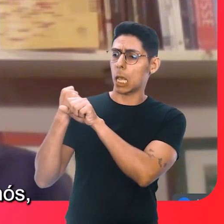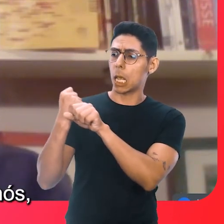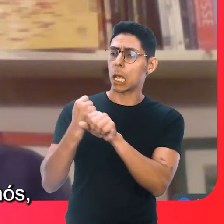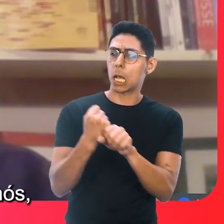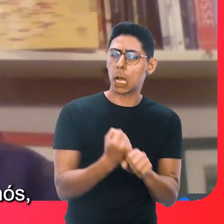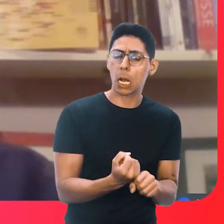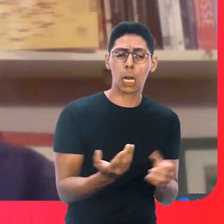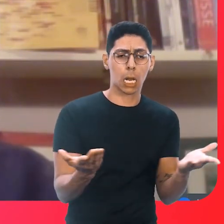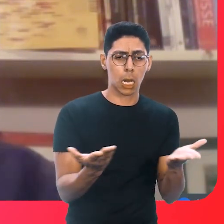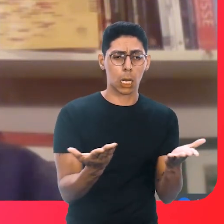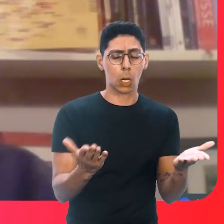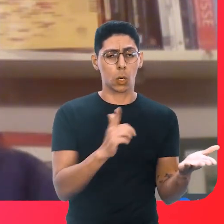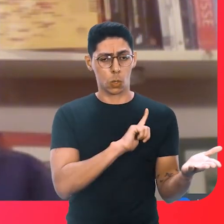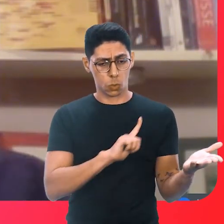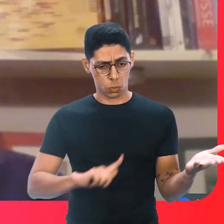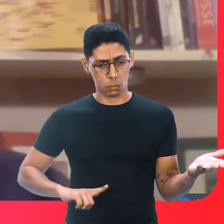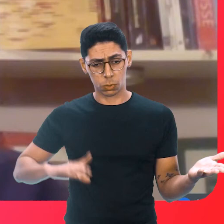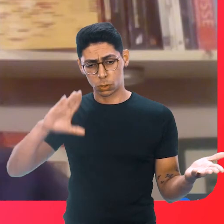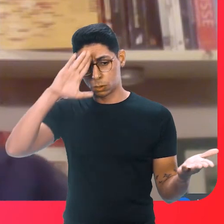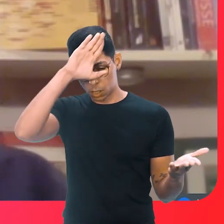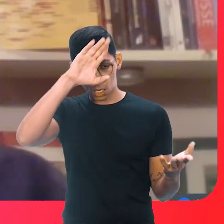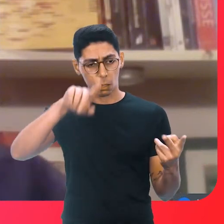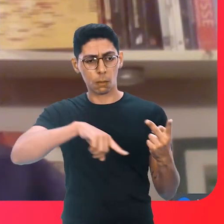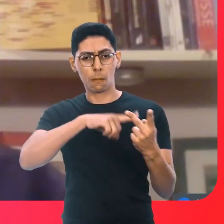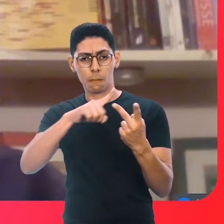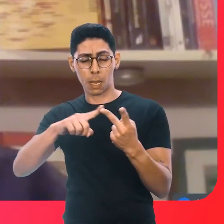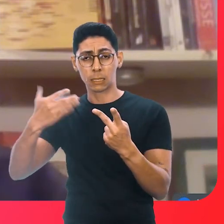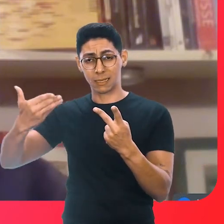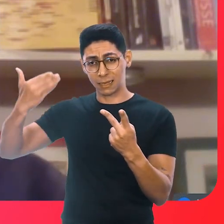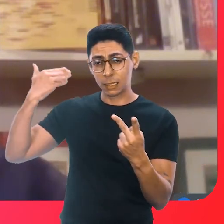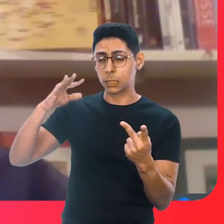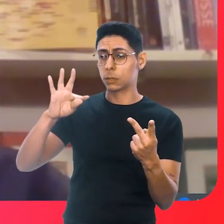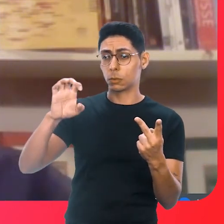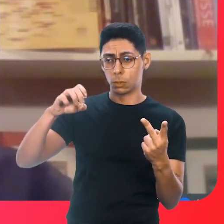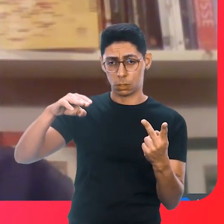no governo Bolsonaro, mas já no governo Temer, nós